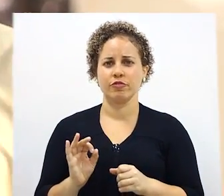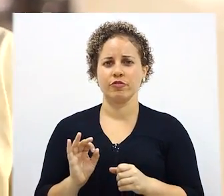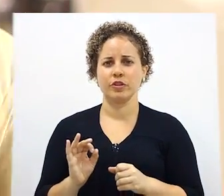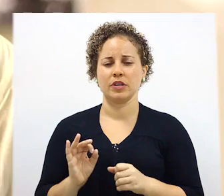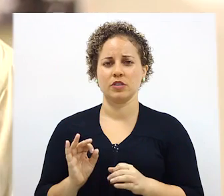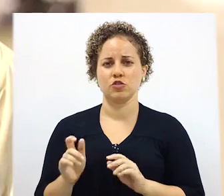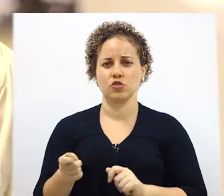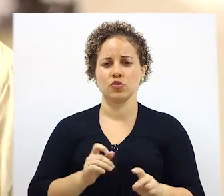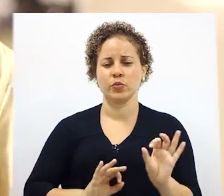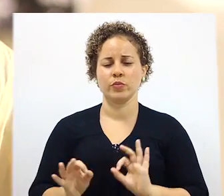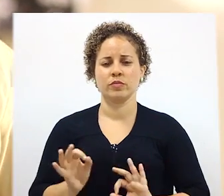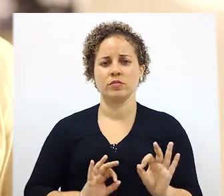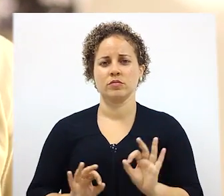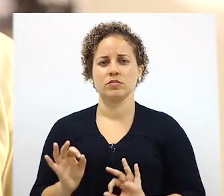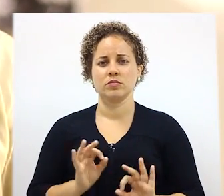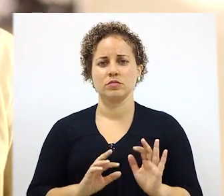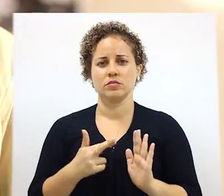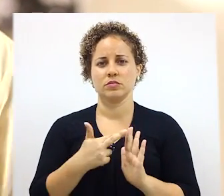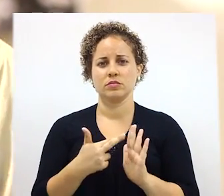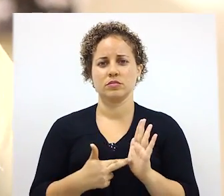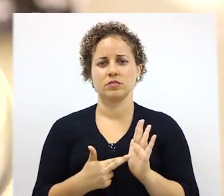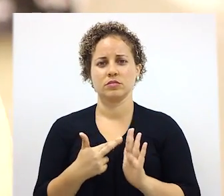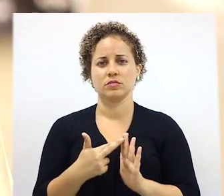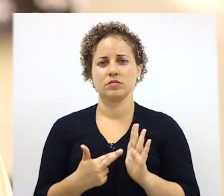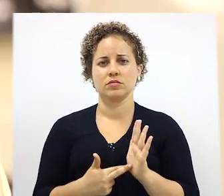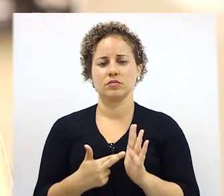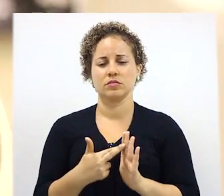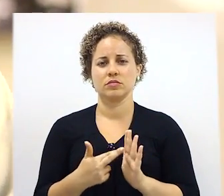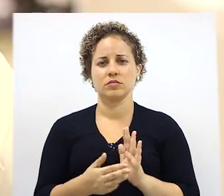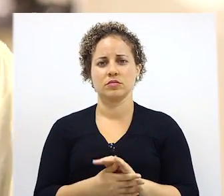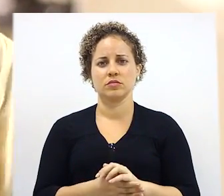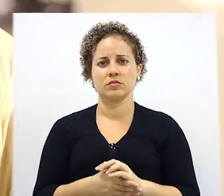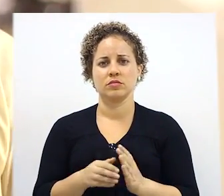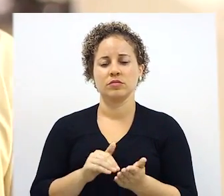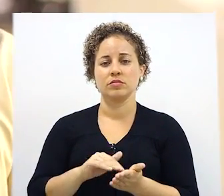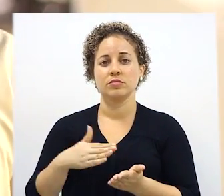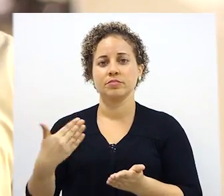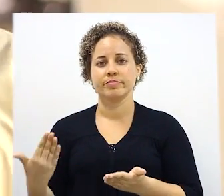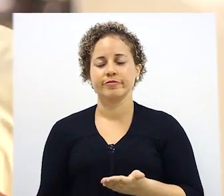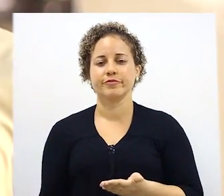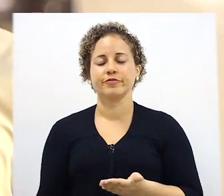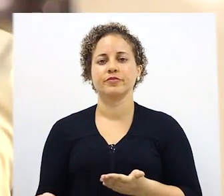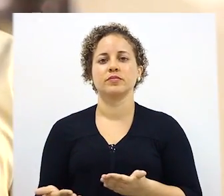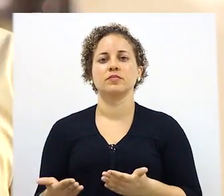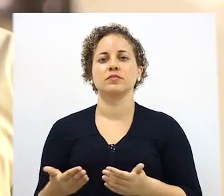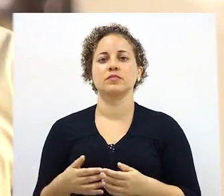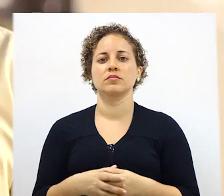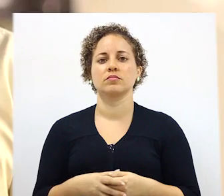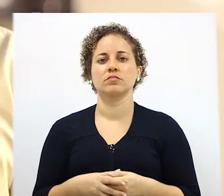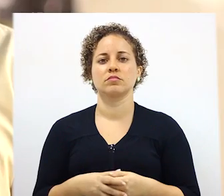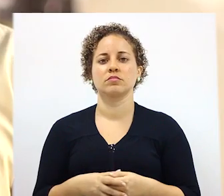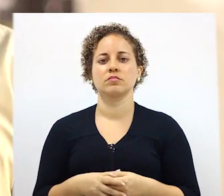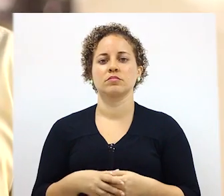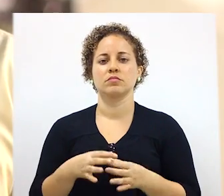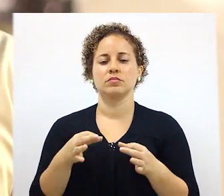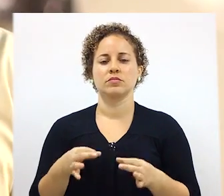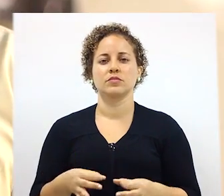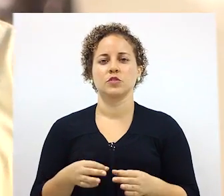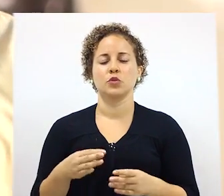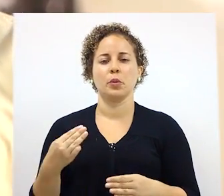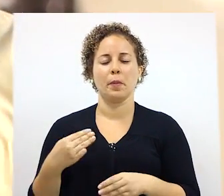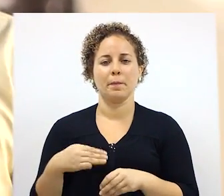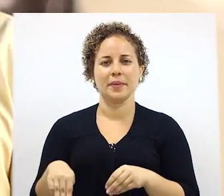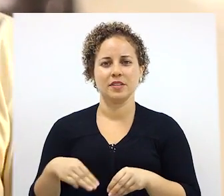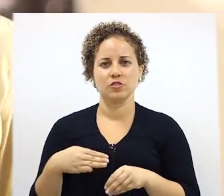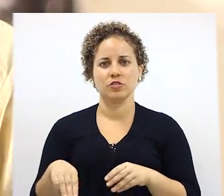normas regulamentadoras, elas estão fora aí de um padrão aí estabelecido pelo Ministério do